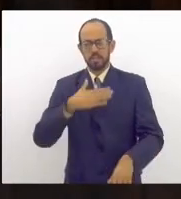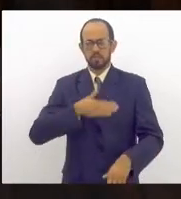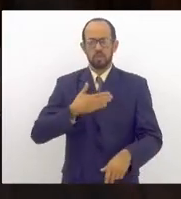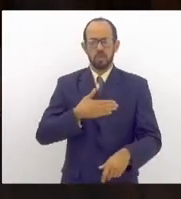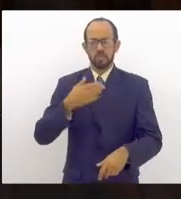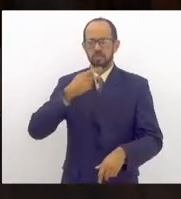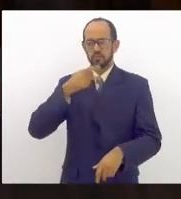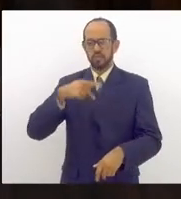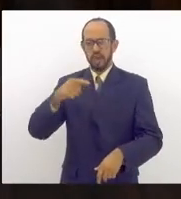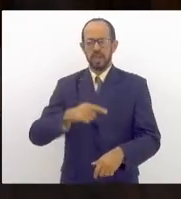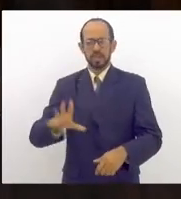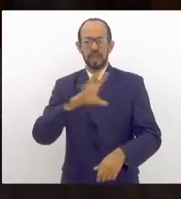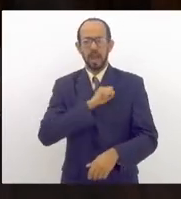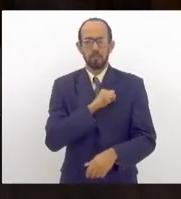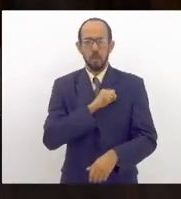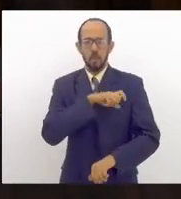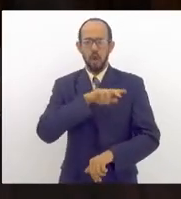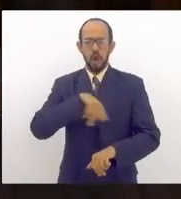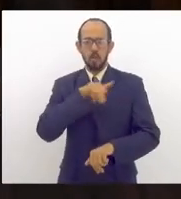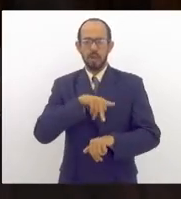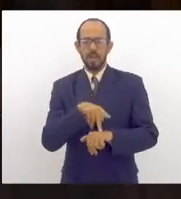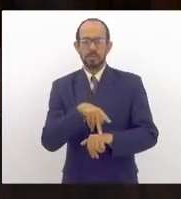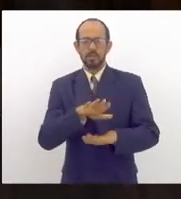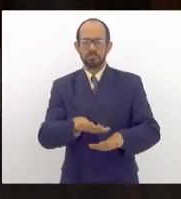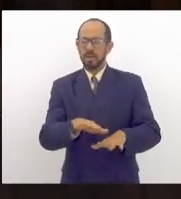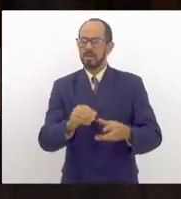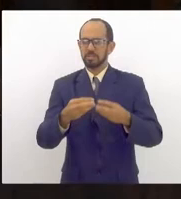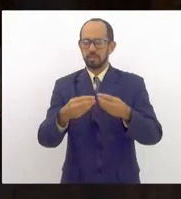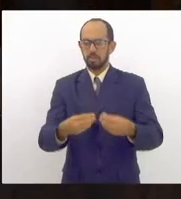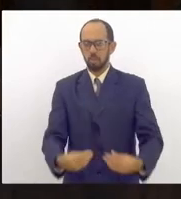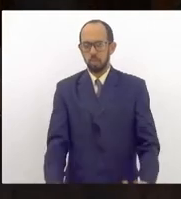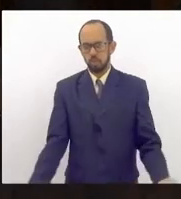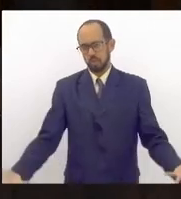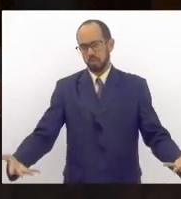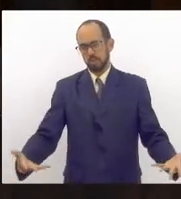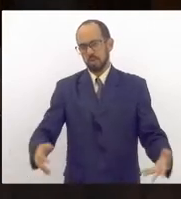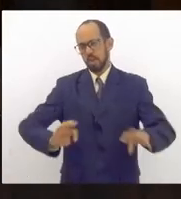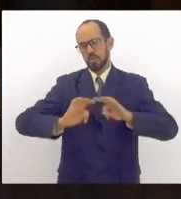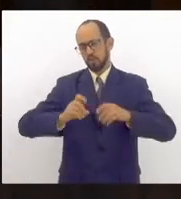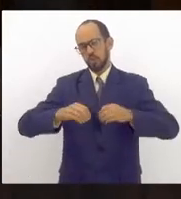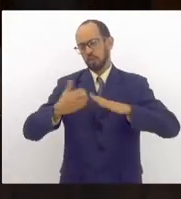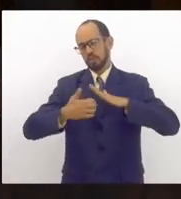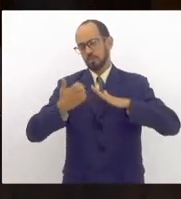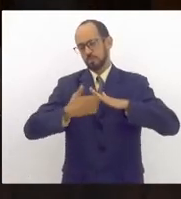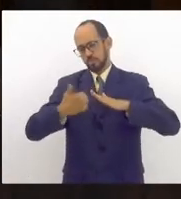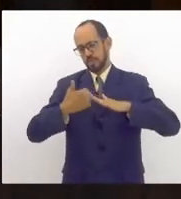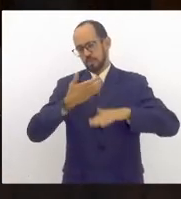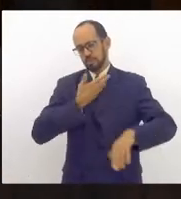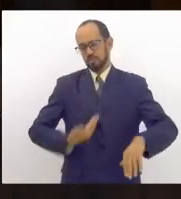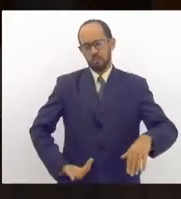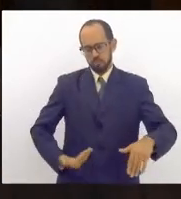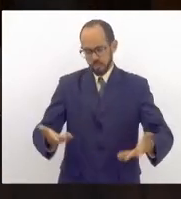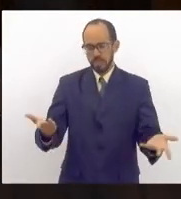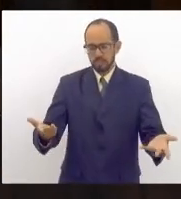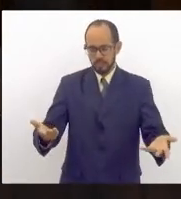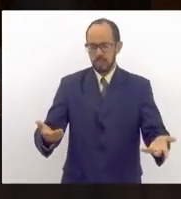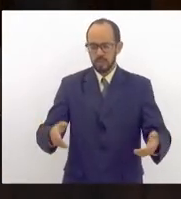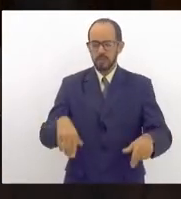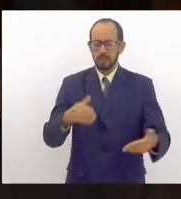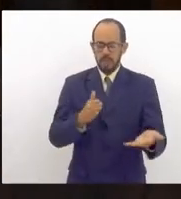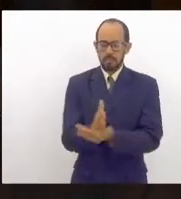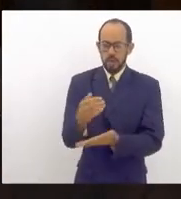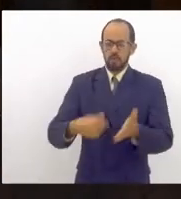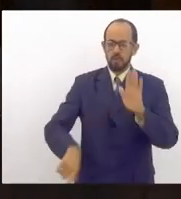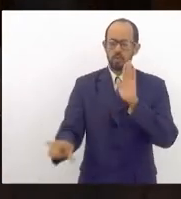é patriota mas eu não entendo um patriotismo que desmonta a nossa as nossas empresas públicas e que aprovam